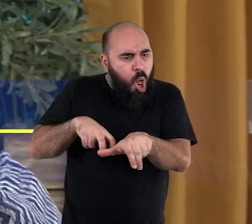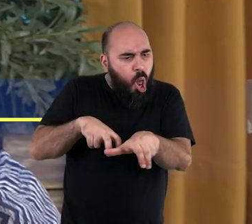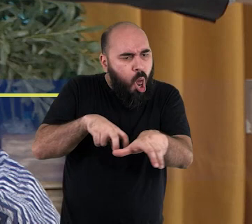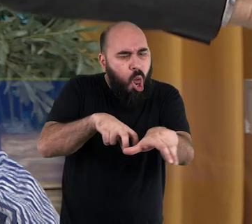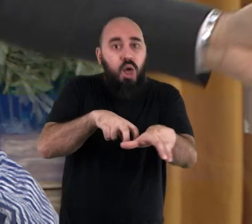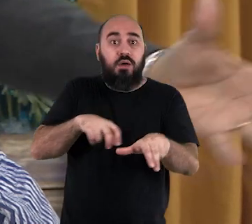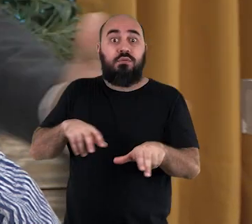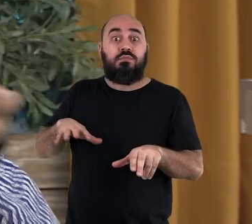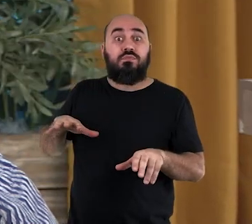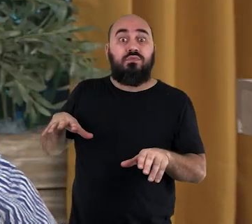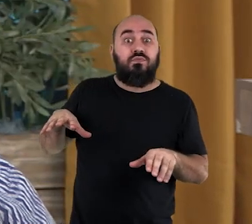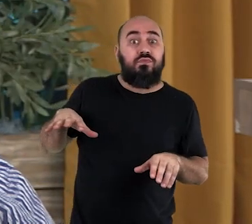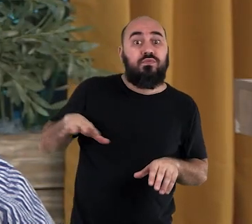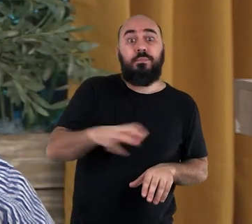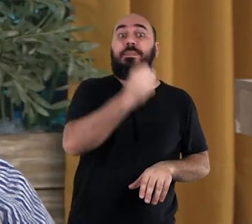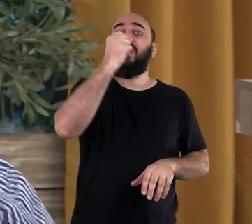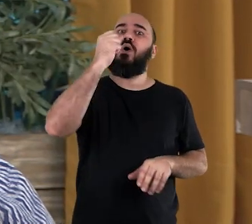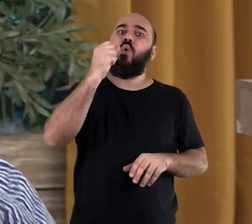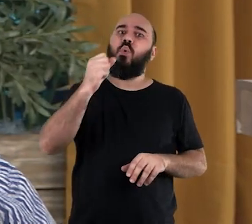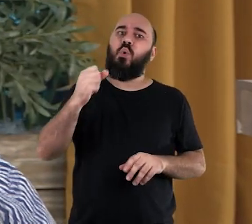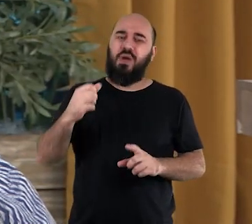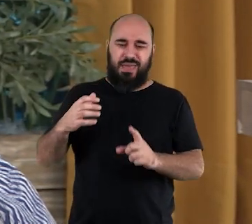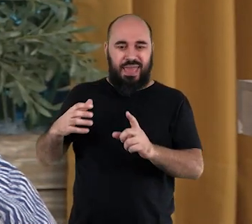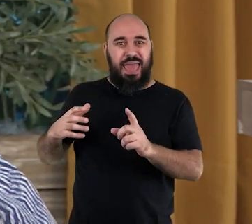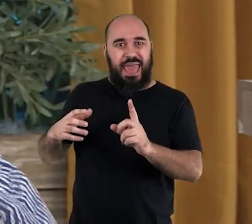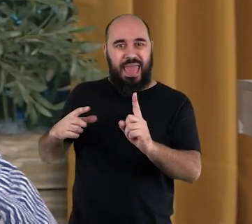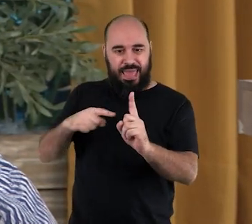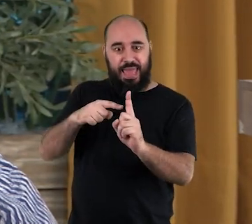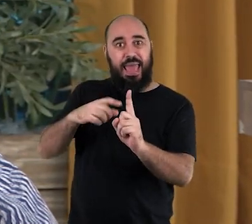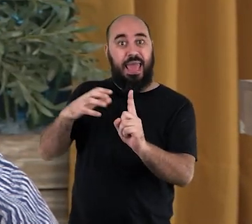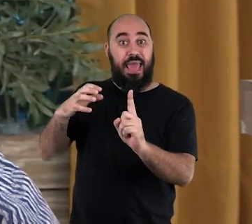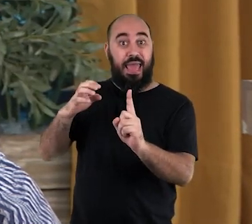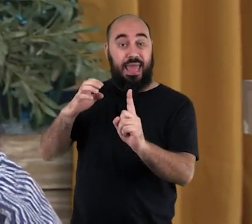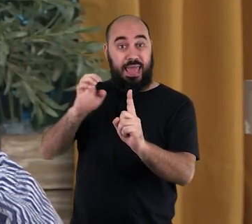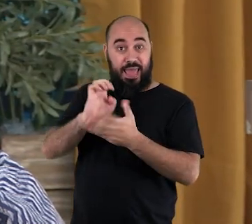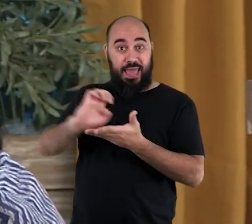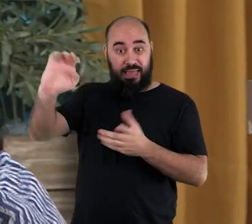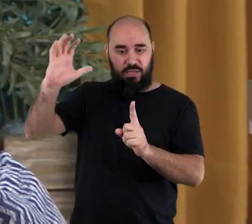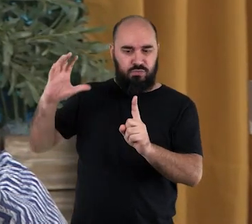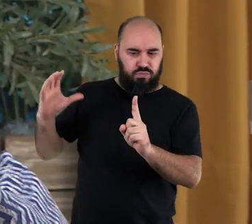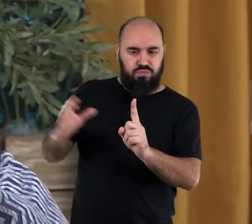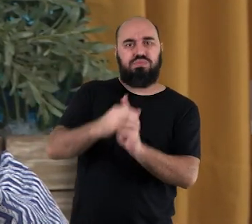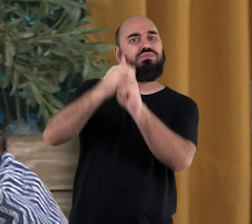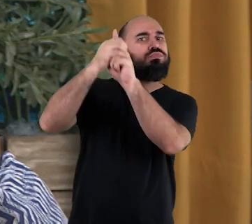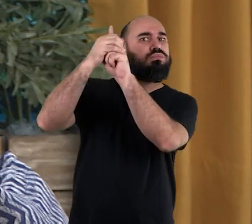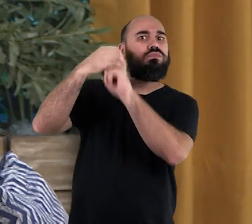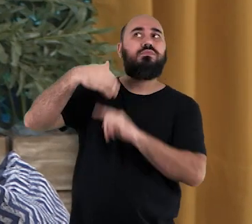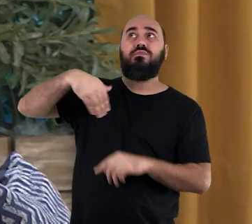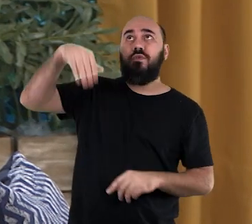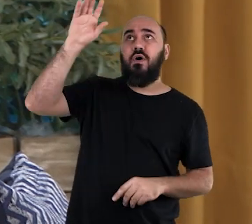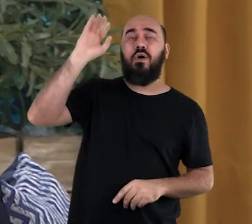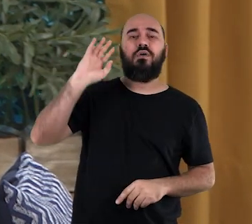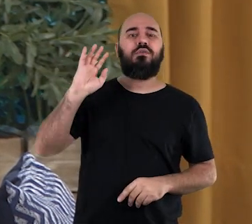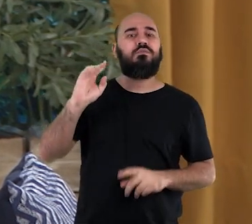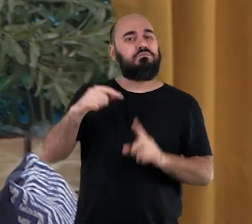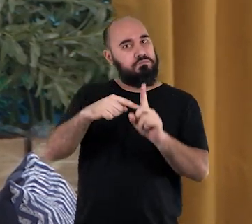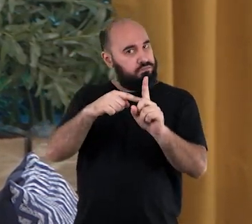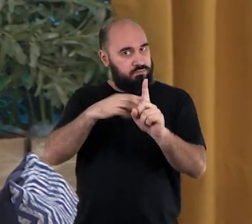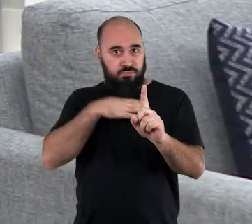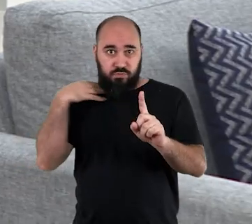Deus iluminados que levaram Elias para a presença do Senhor, para que Elias não passasse pela morte.